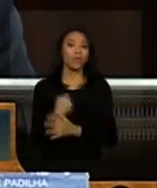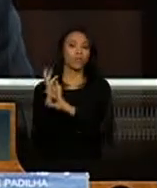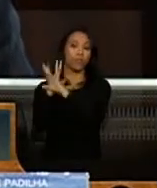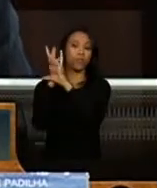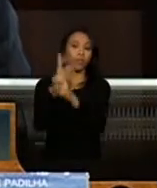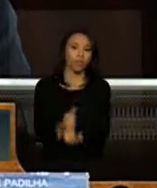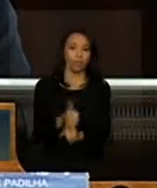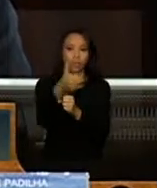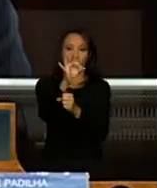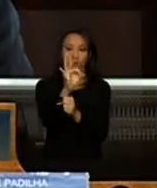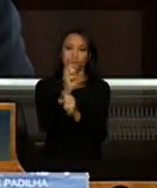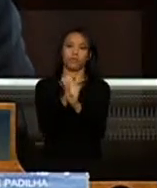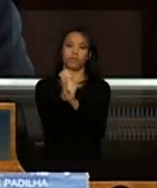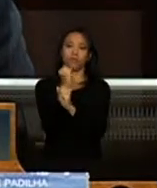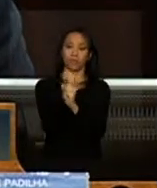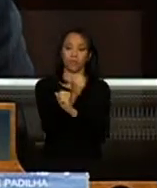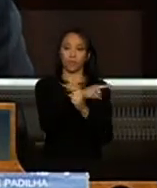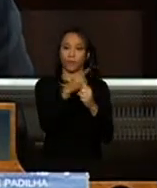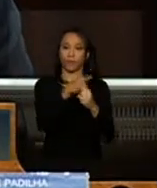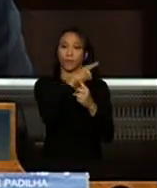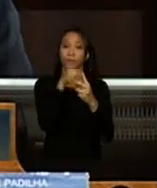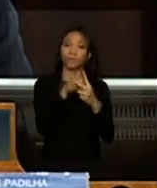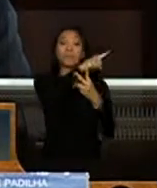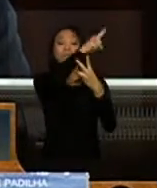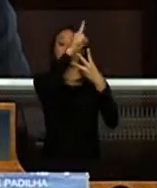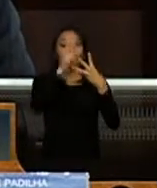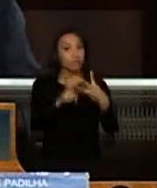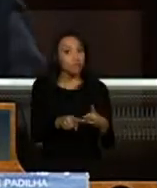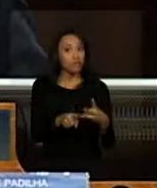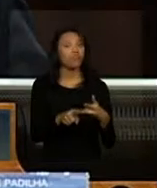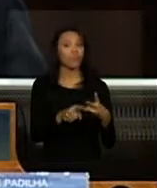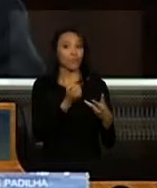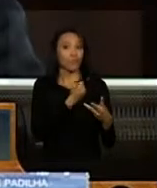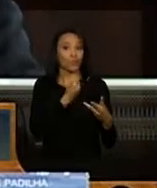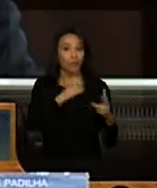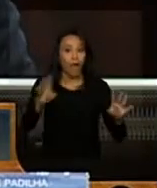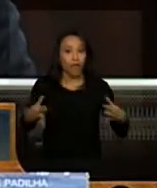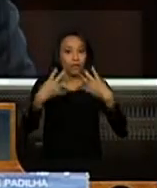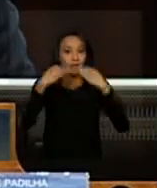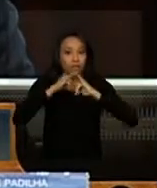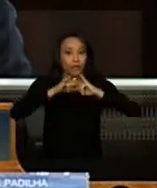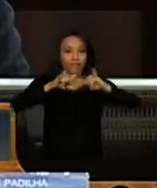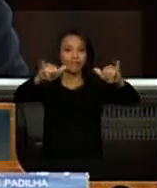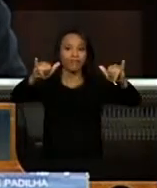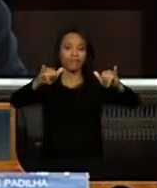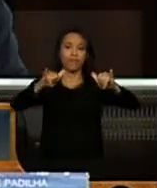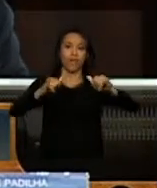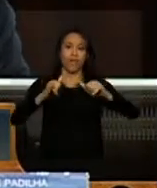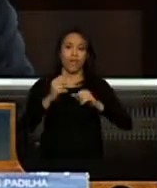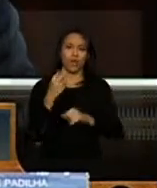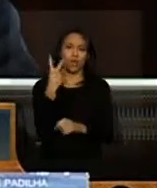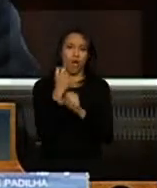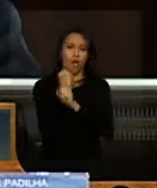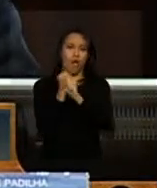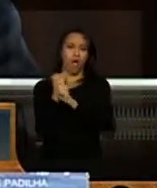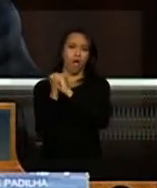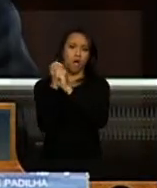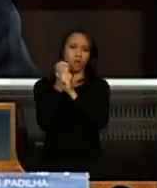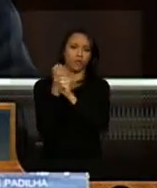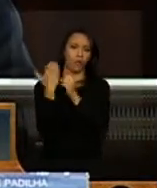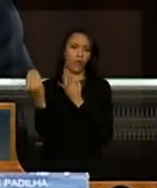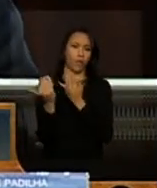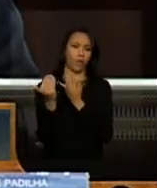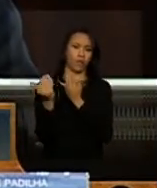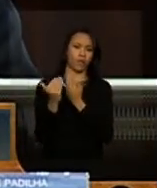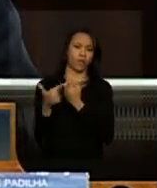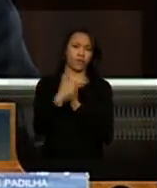10 anos. E um terceiro número que eu queria chamar a atenção. Nos últimos 2 anos, então, pegando a